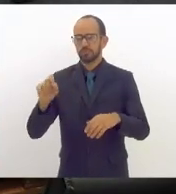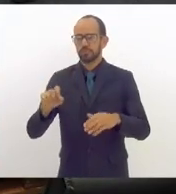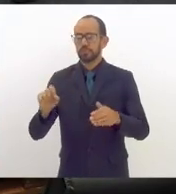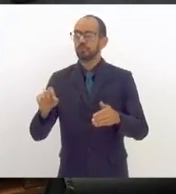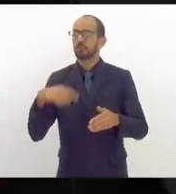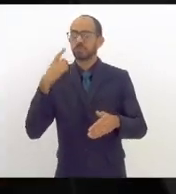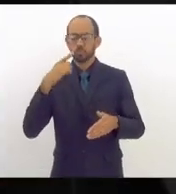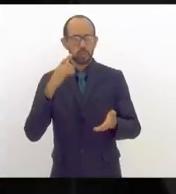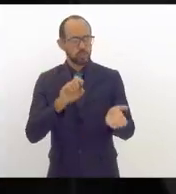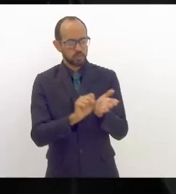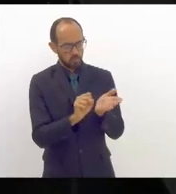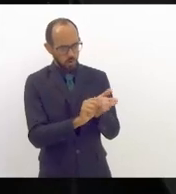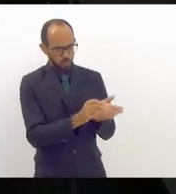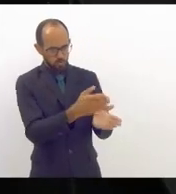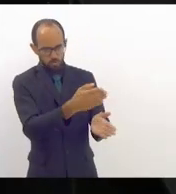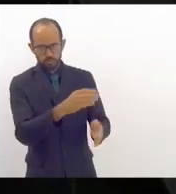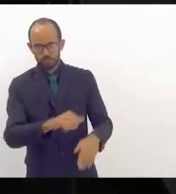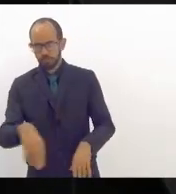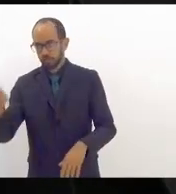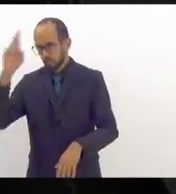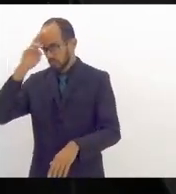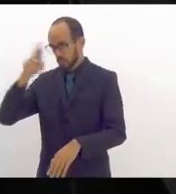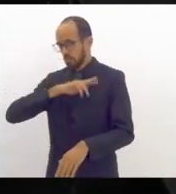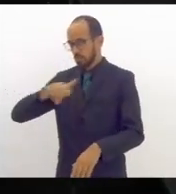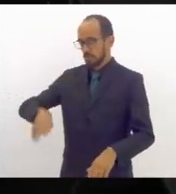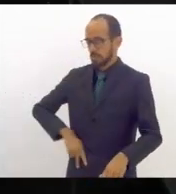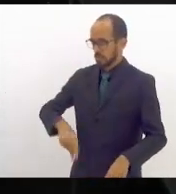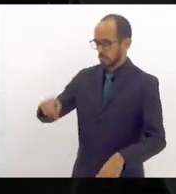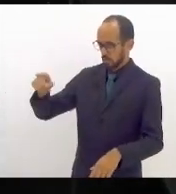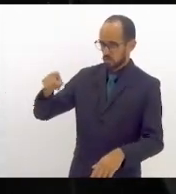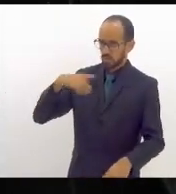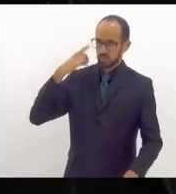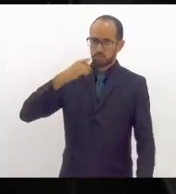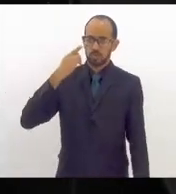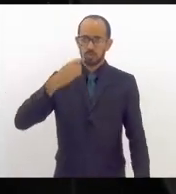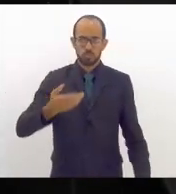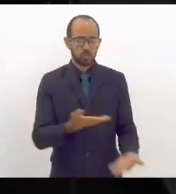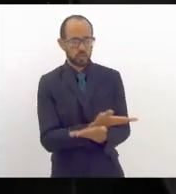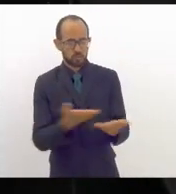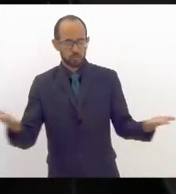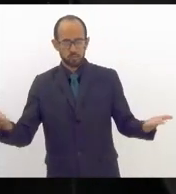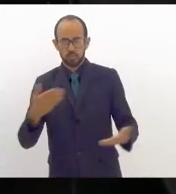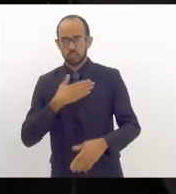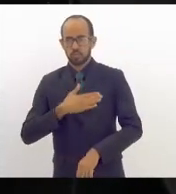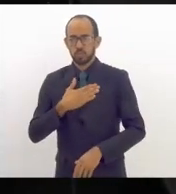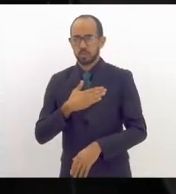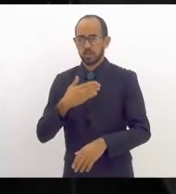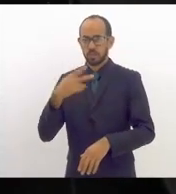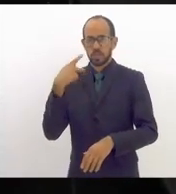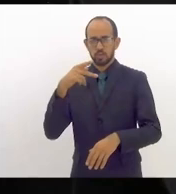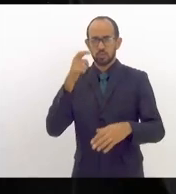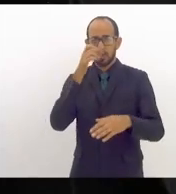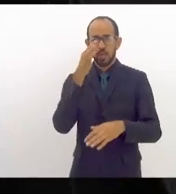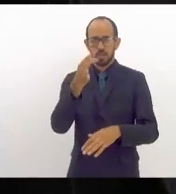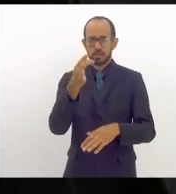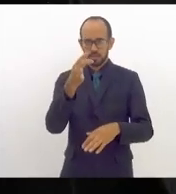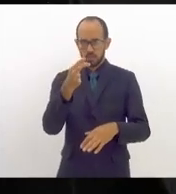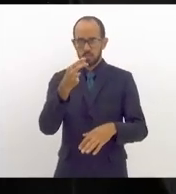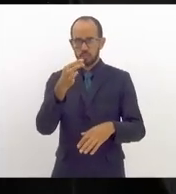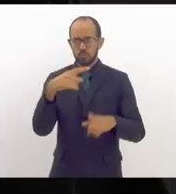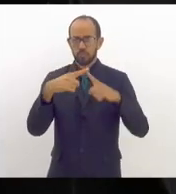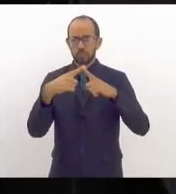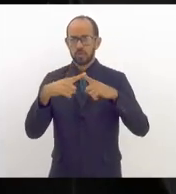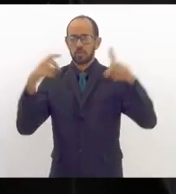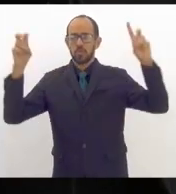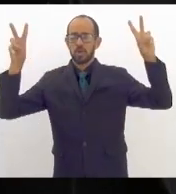senhor presidente senhoras deputadas e senhores deputados eu gostaria da sua atenção que o assunto